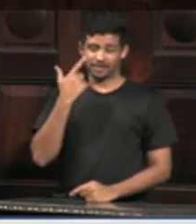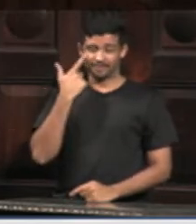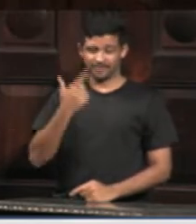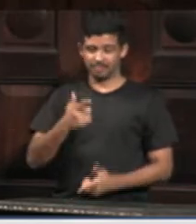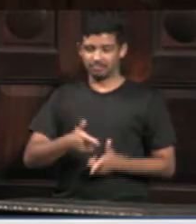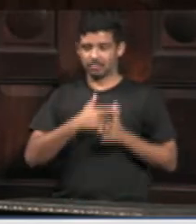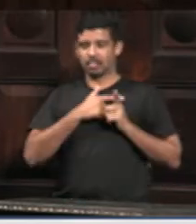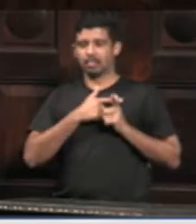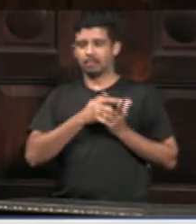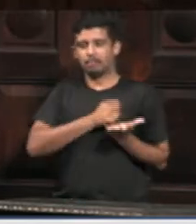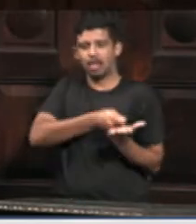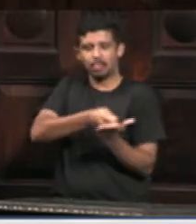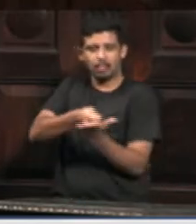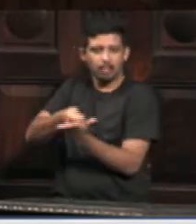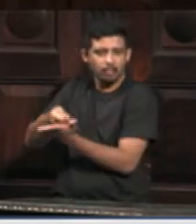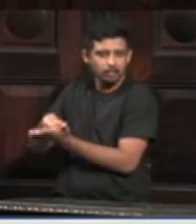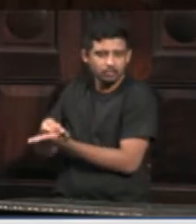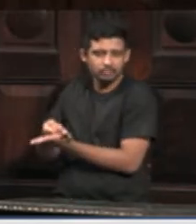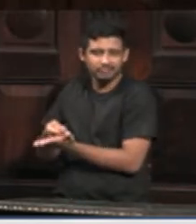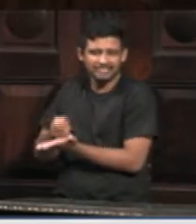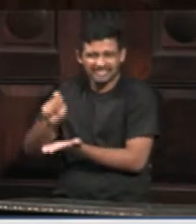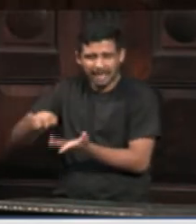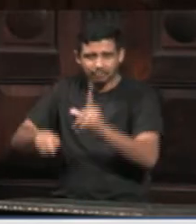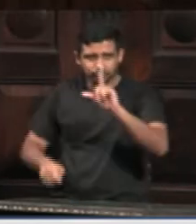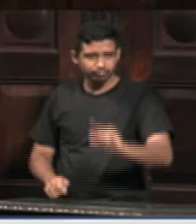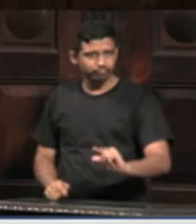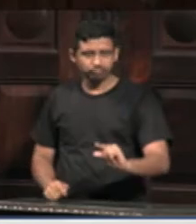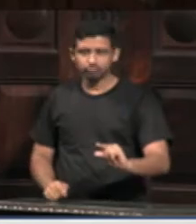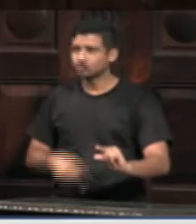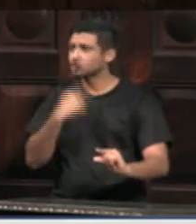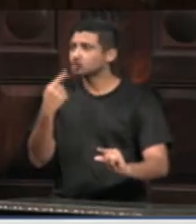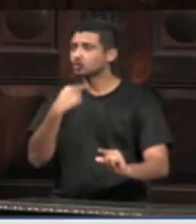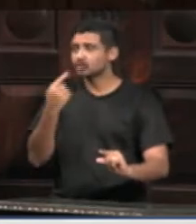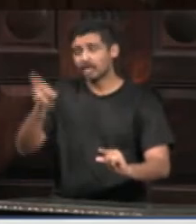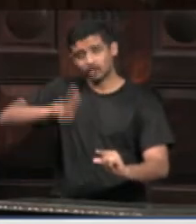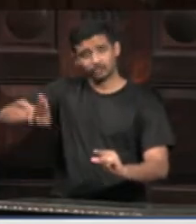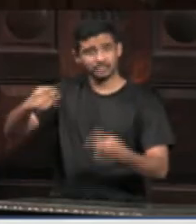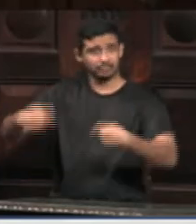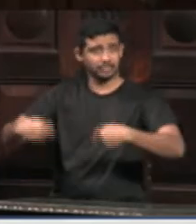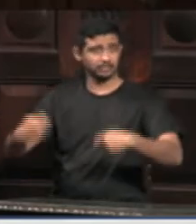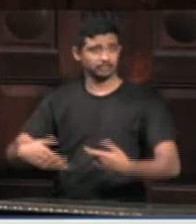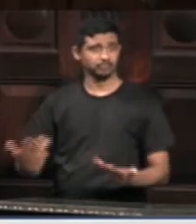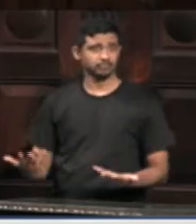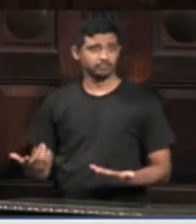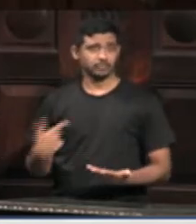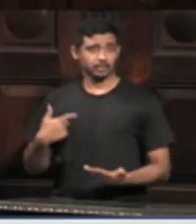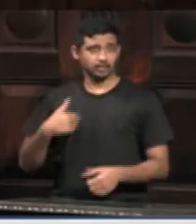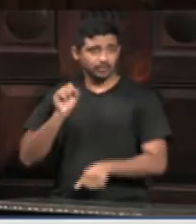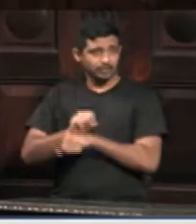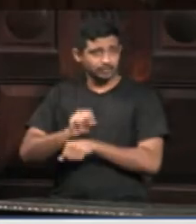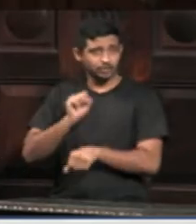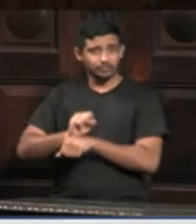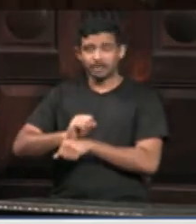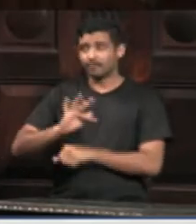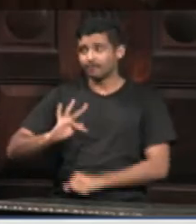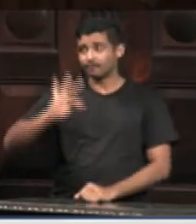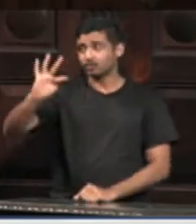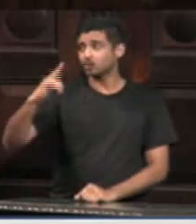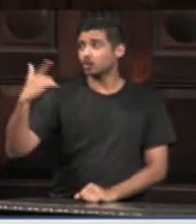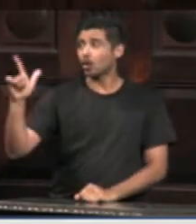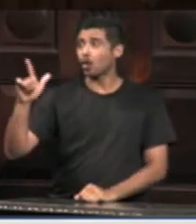pouco se pode diminuir. Espero que o próximo governo